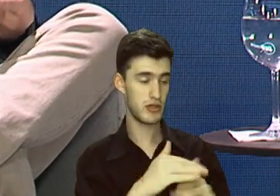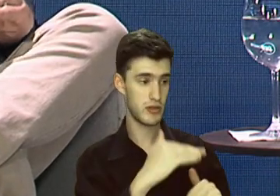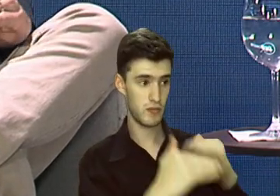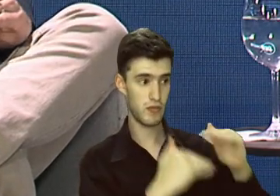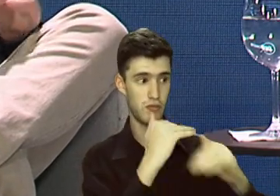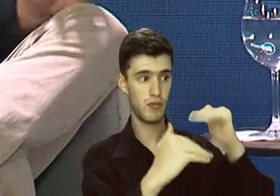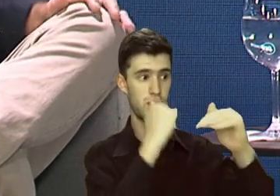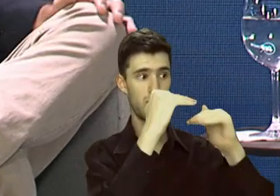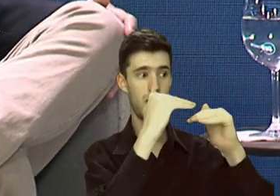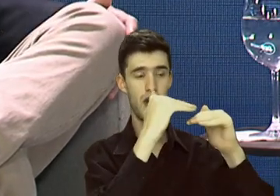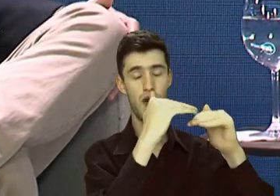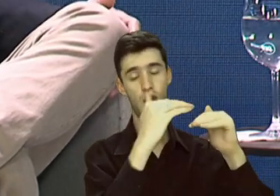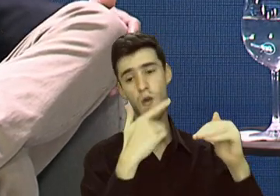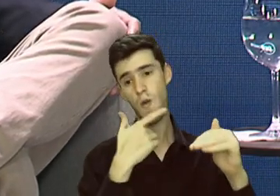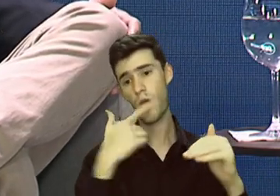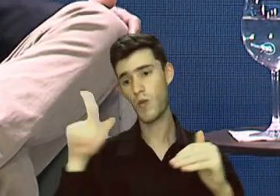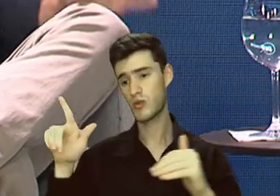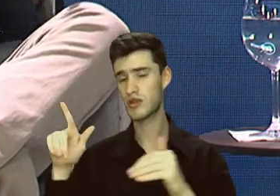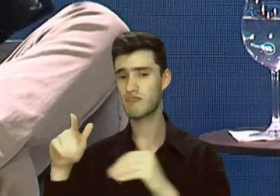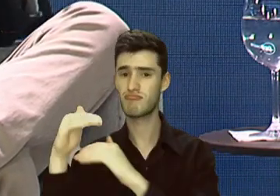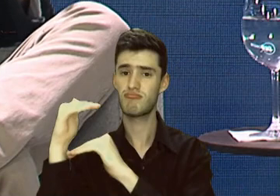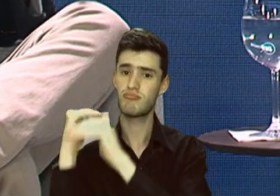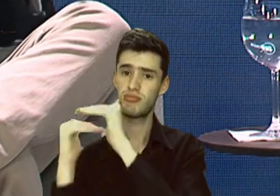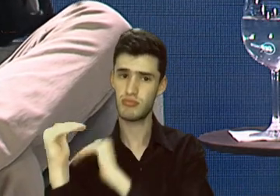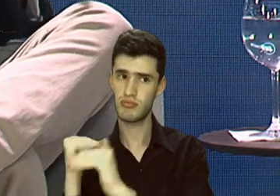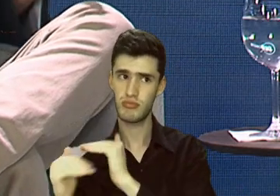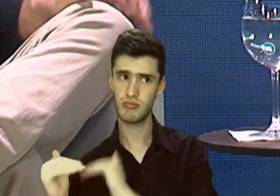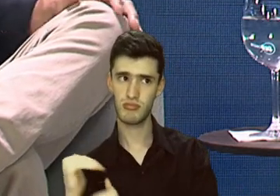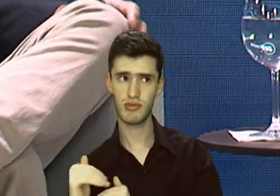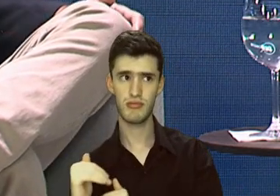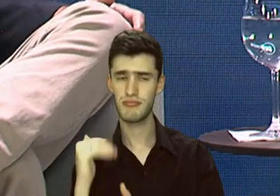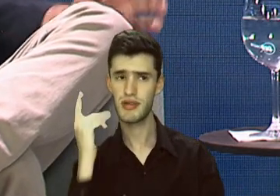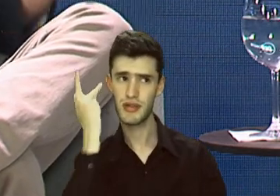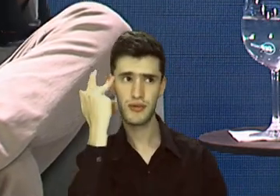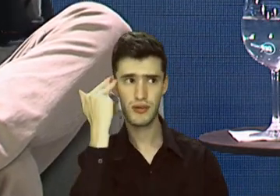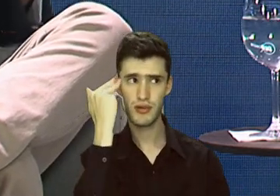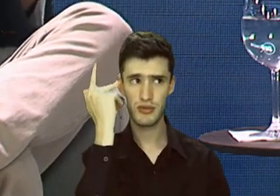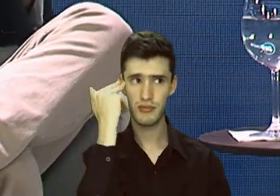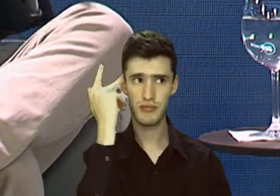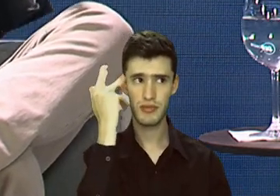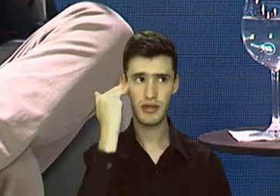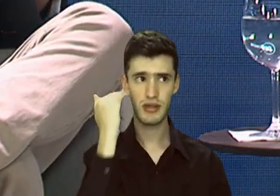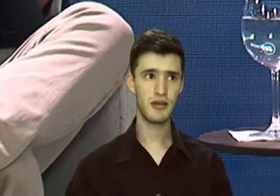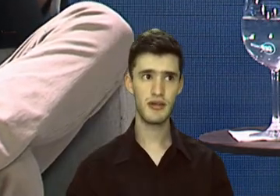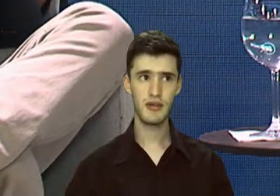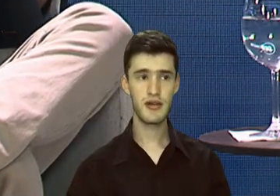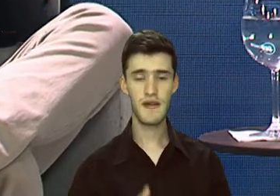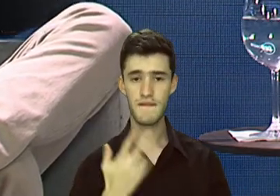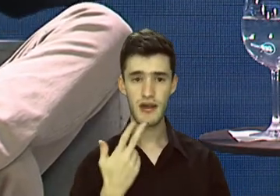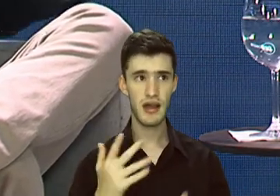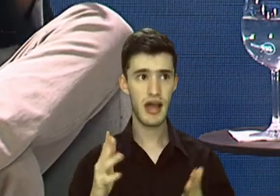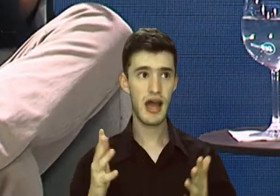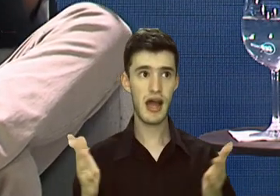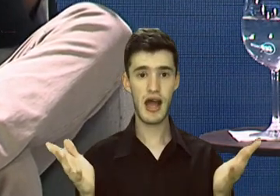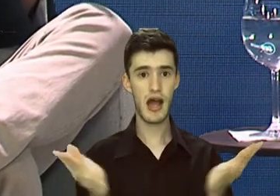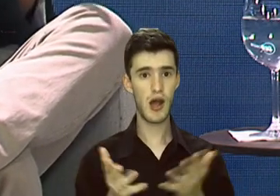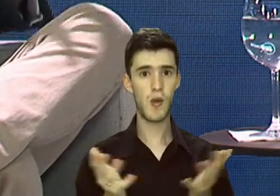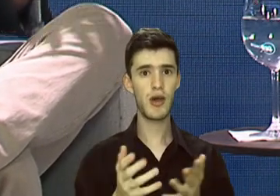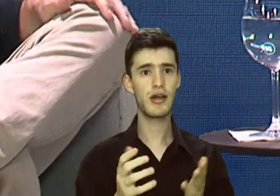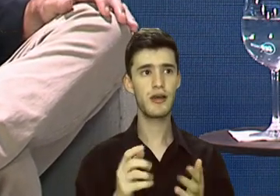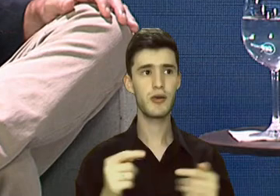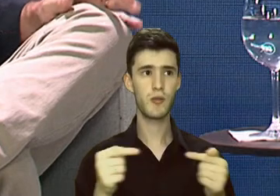gente sofre em outras verticais que não estão bem então eu diria que o nosso momento é um pouco é esse e tentar